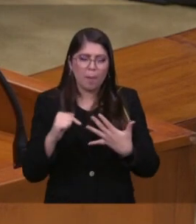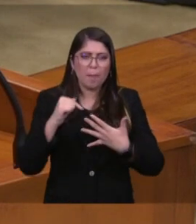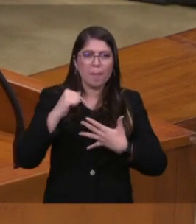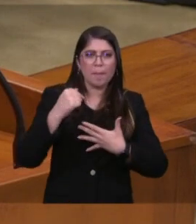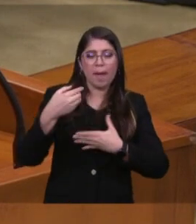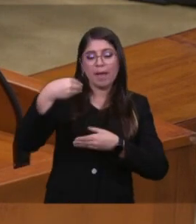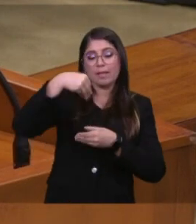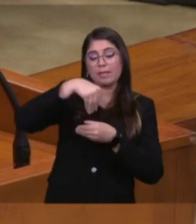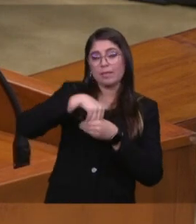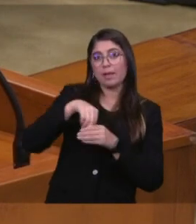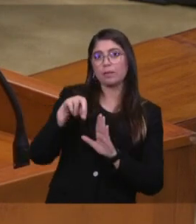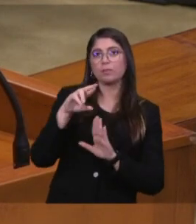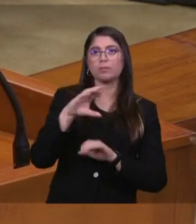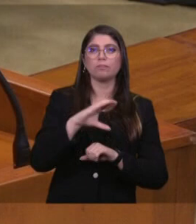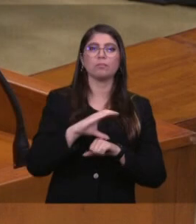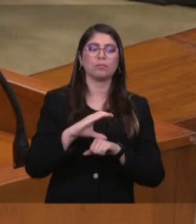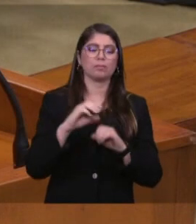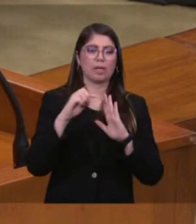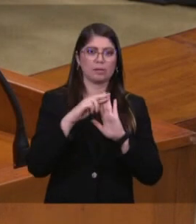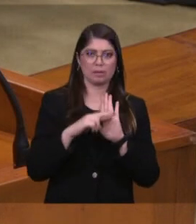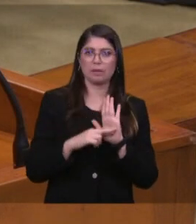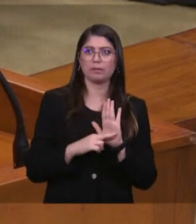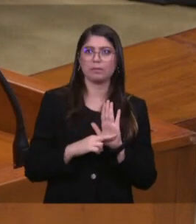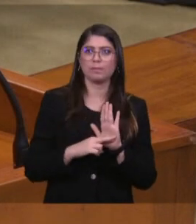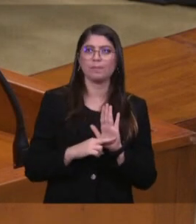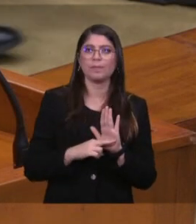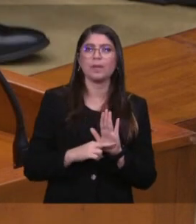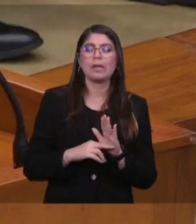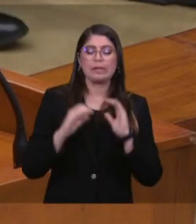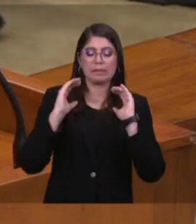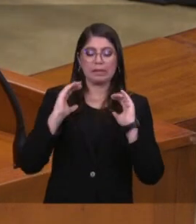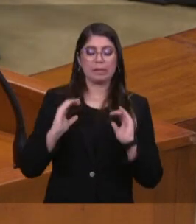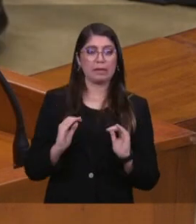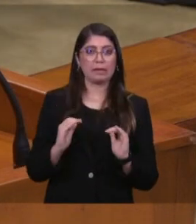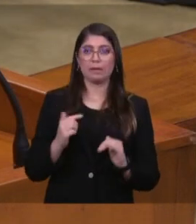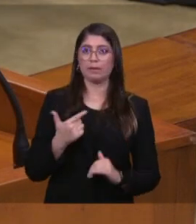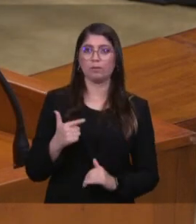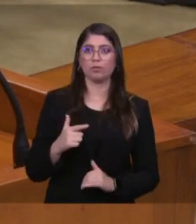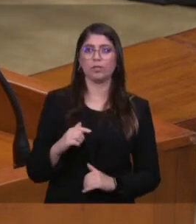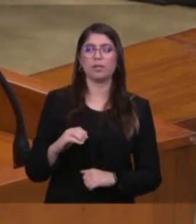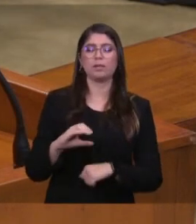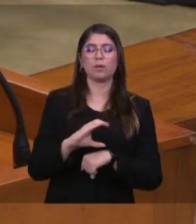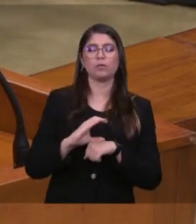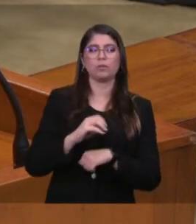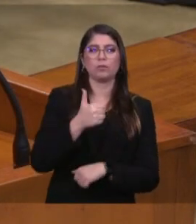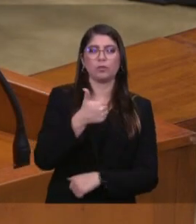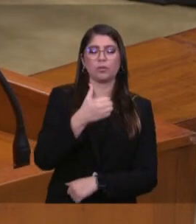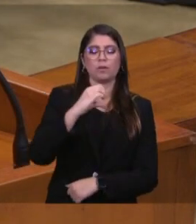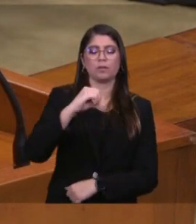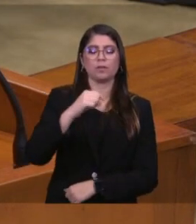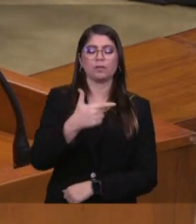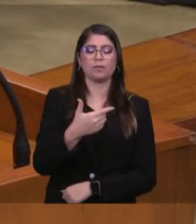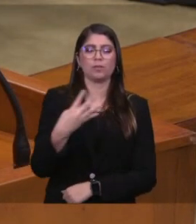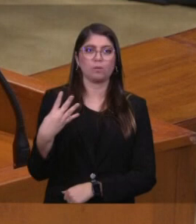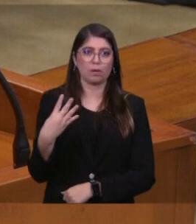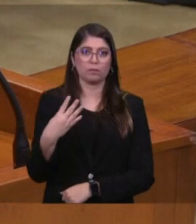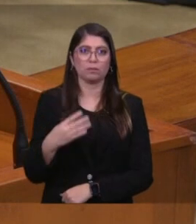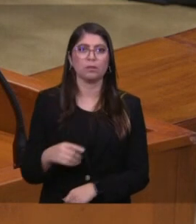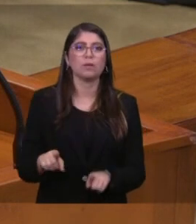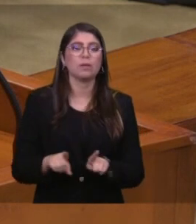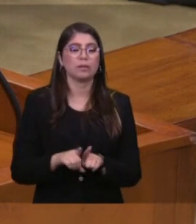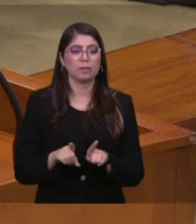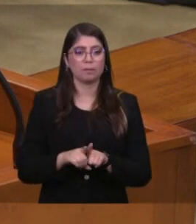cidadania à população negra, ao menos desde a Constituição de 1824, e promoveu mecanismos de contenção